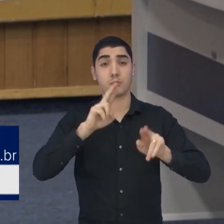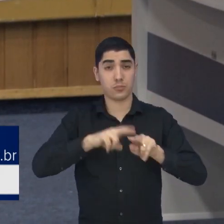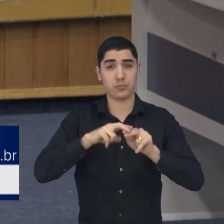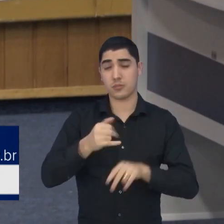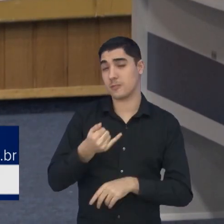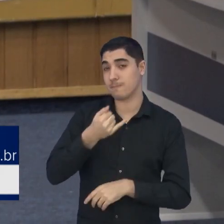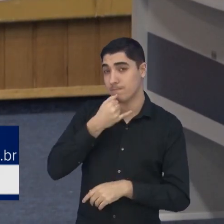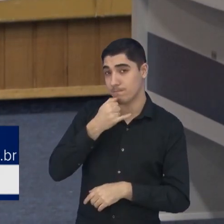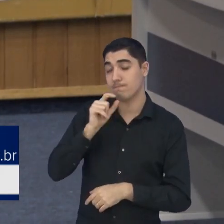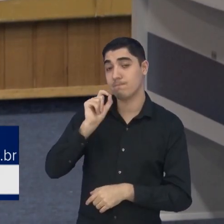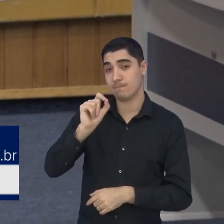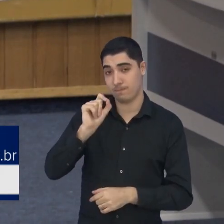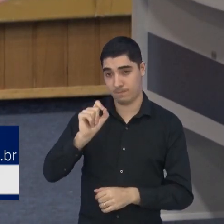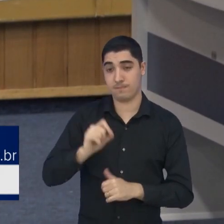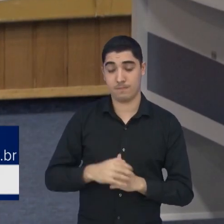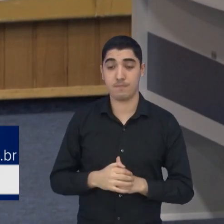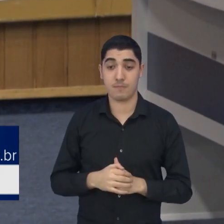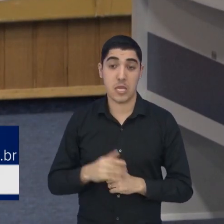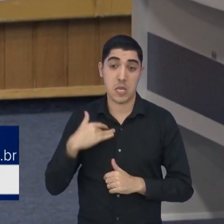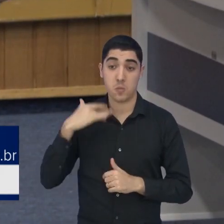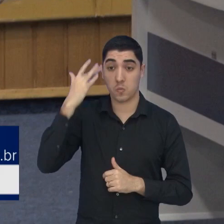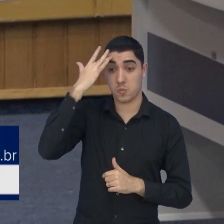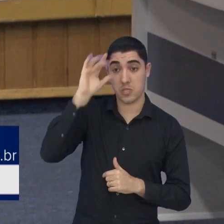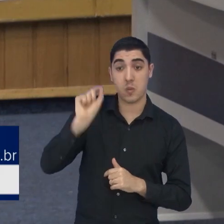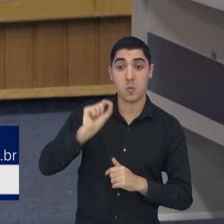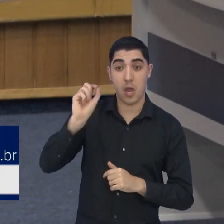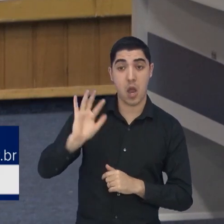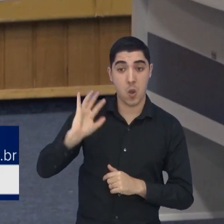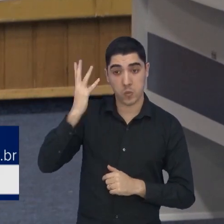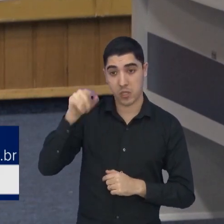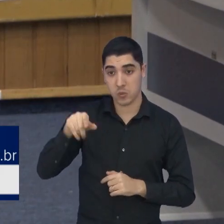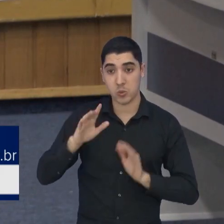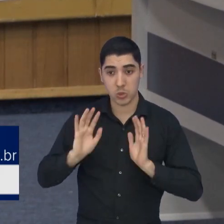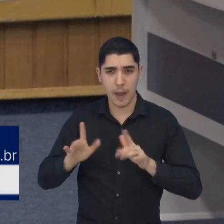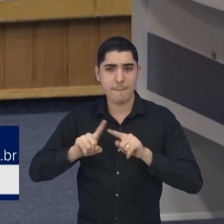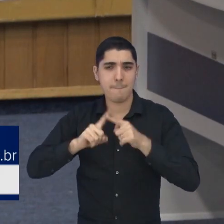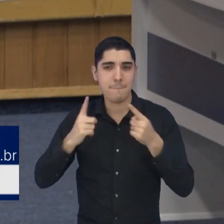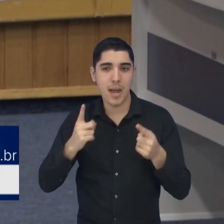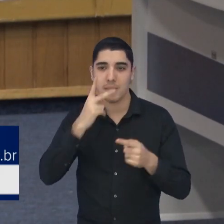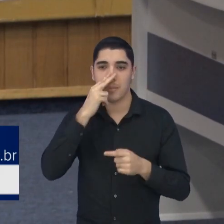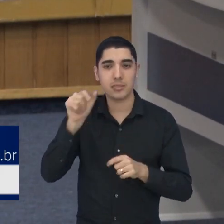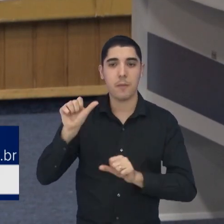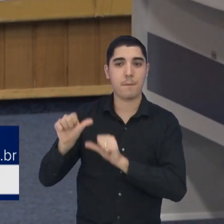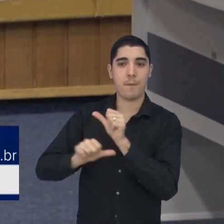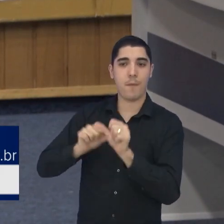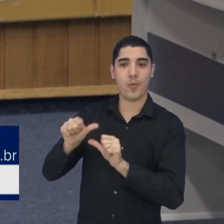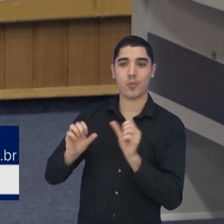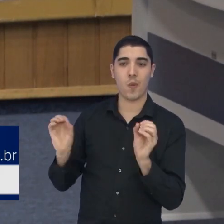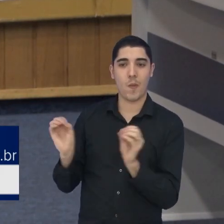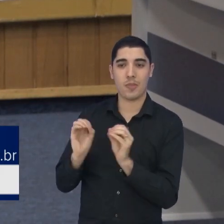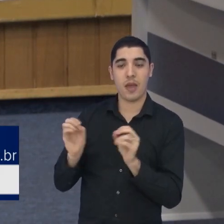felizmente, né, não sei como foi o resultado disso, mas não se fez as mudanças